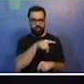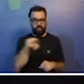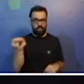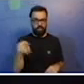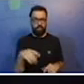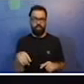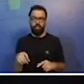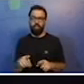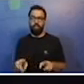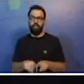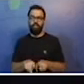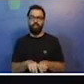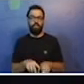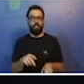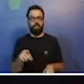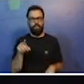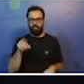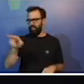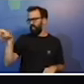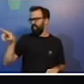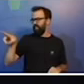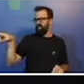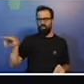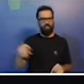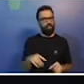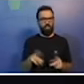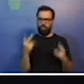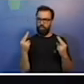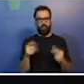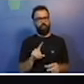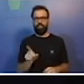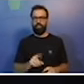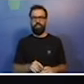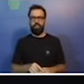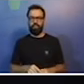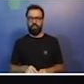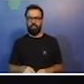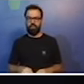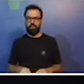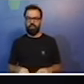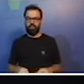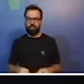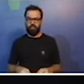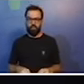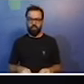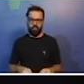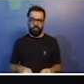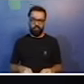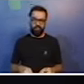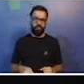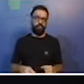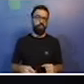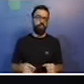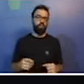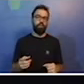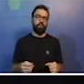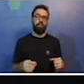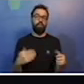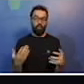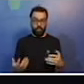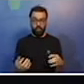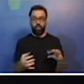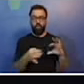nós temos o eles. O que está mais próximo é o nós. Então, nós não